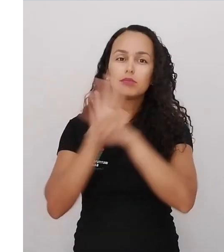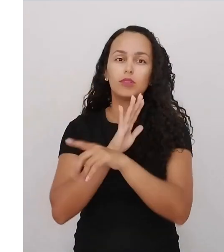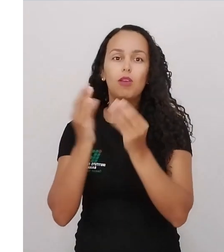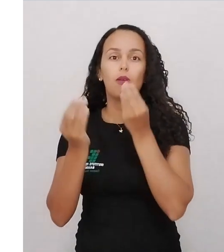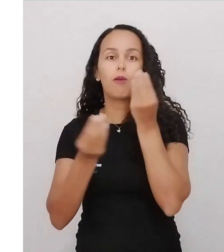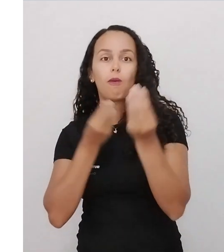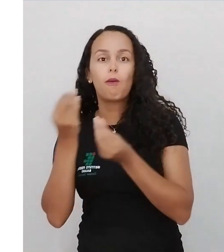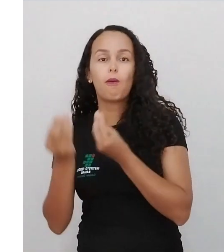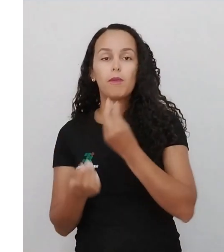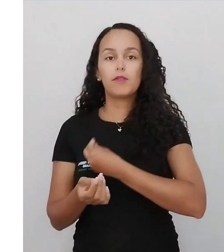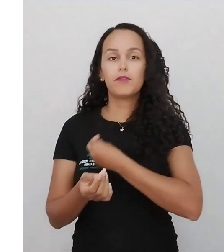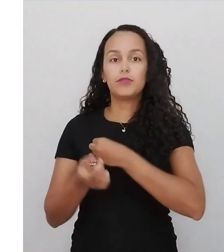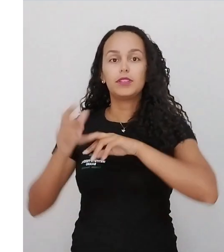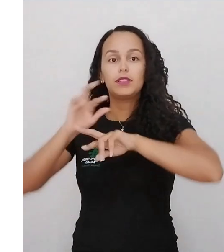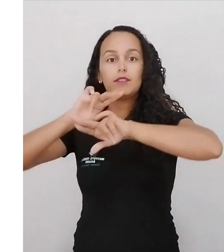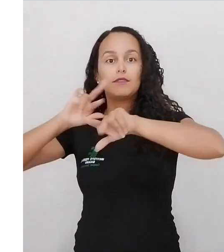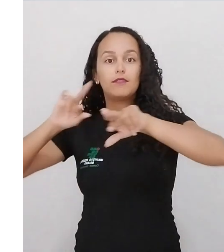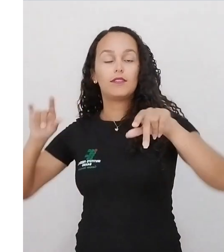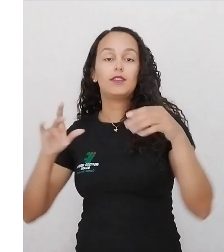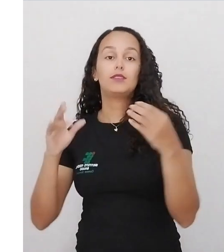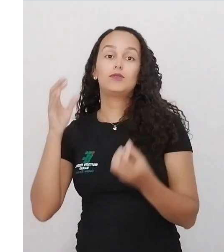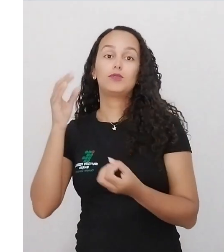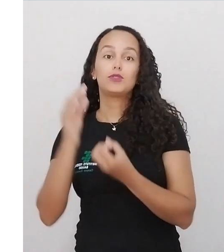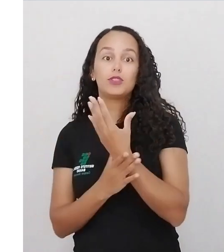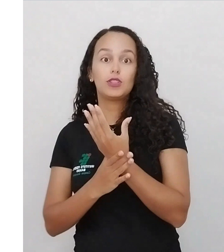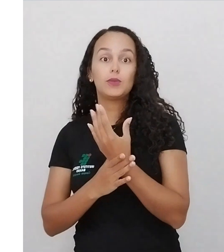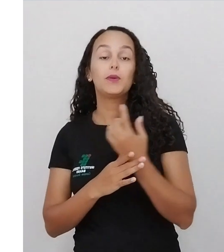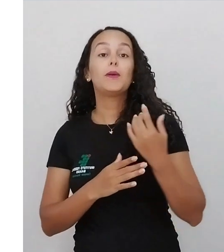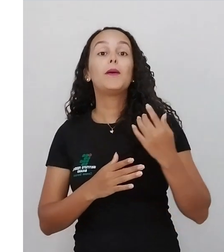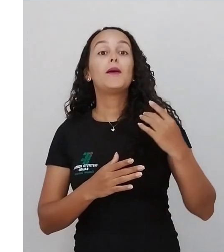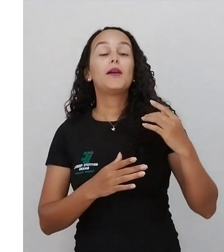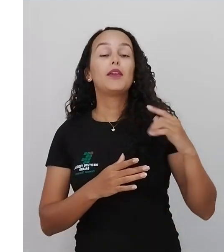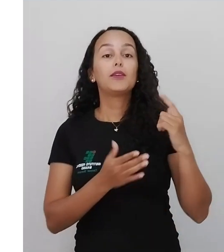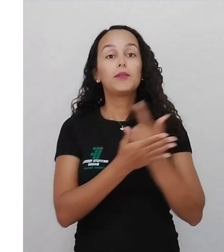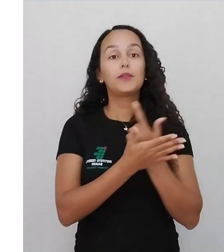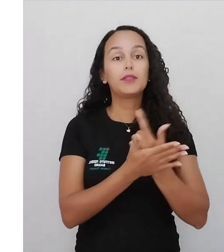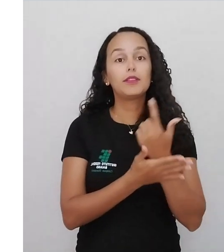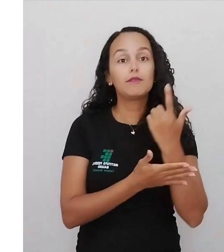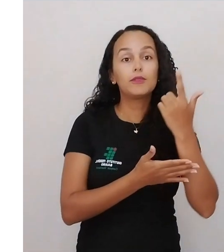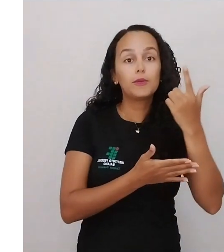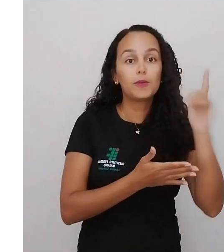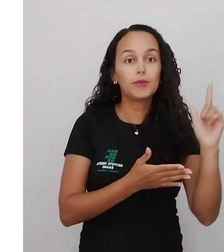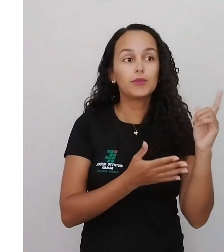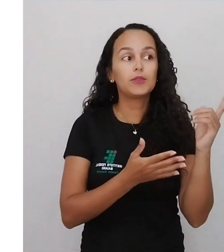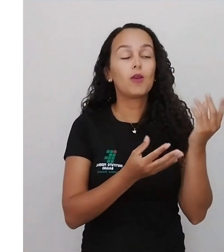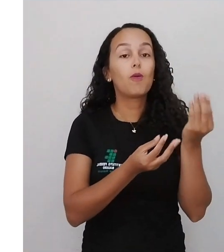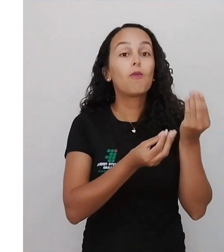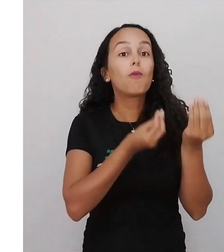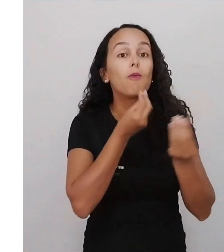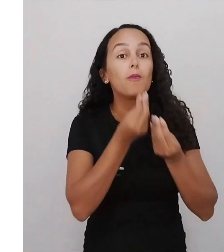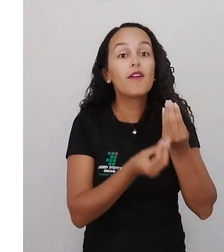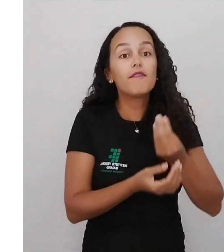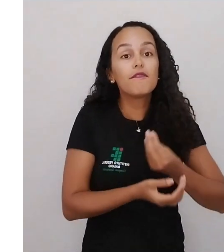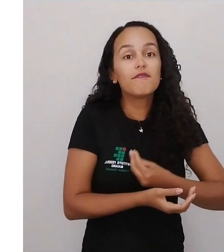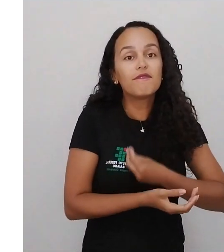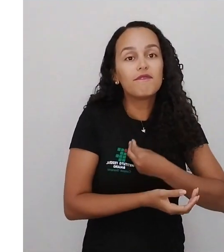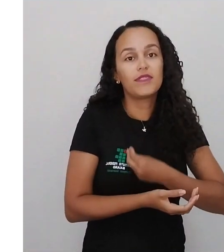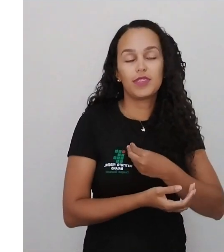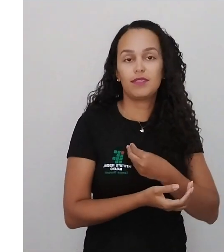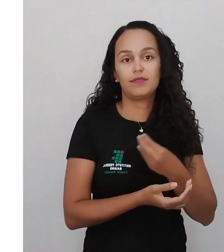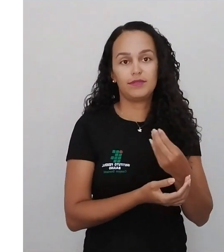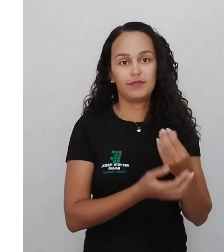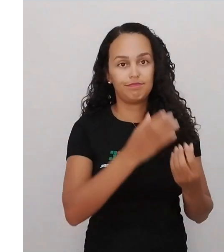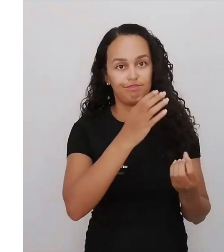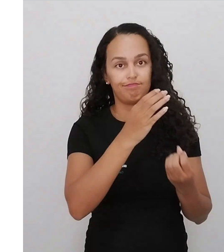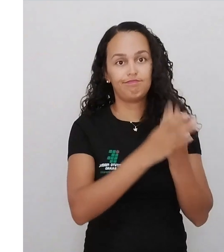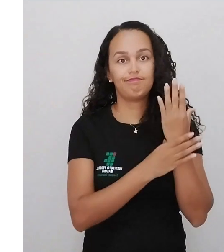das formas de vida, para depois vir a questionar como é que a vida veio a existir. E aí nos cabe